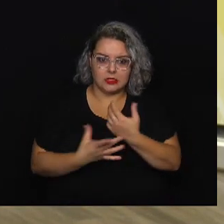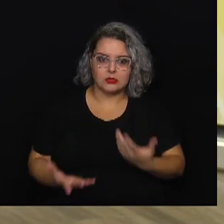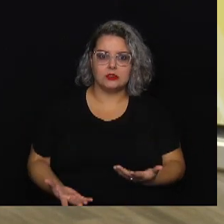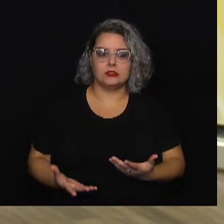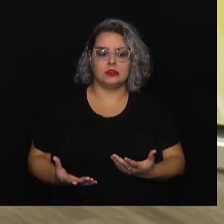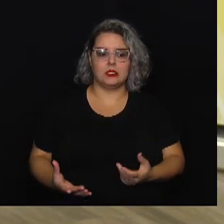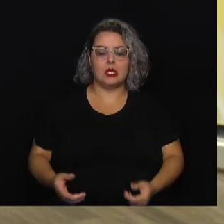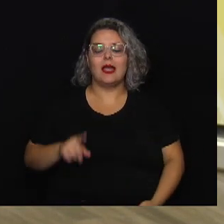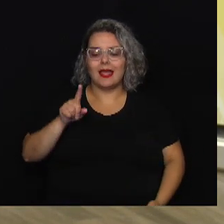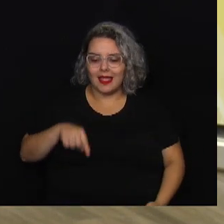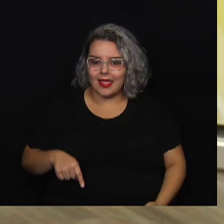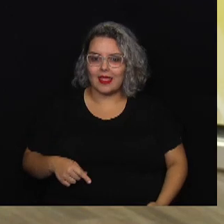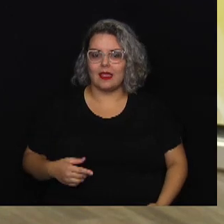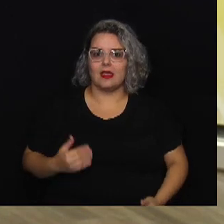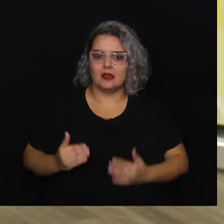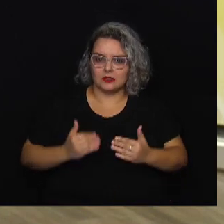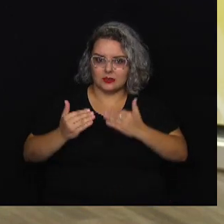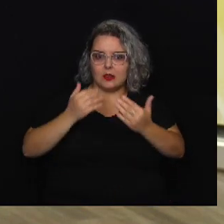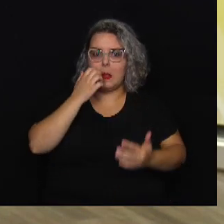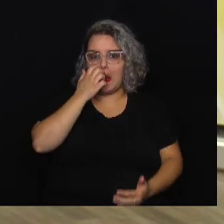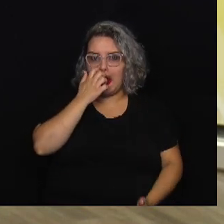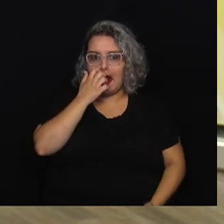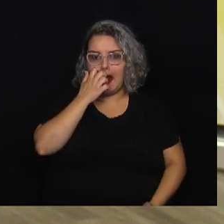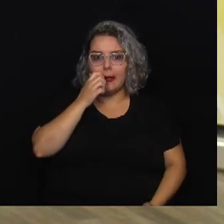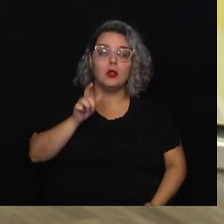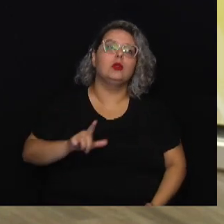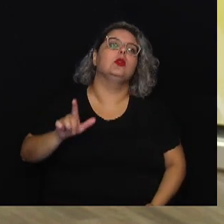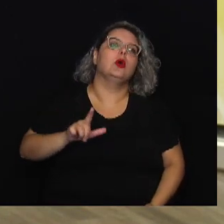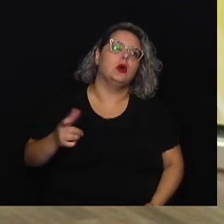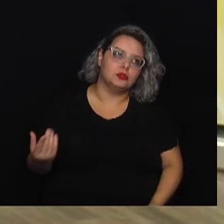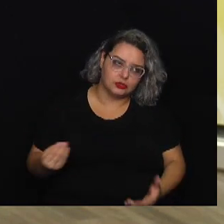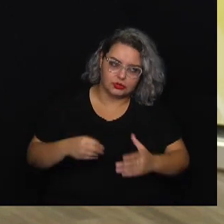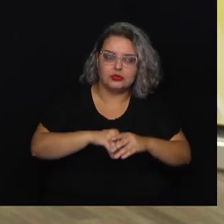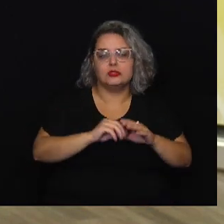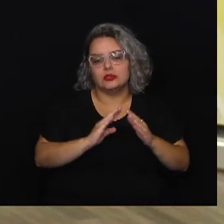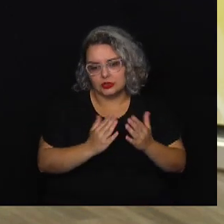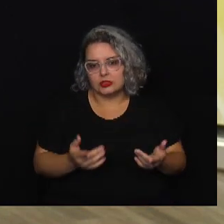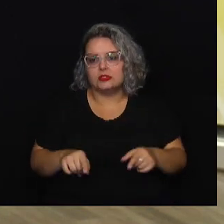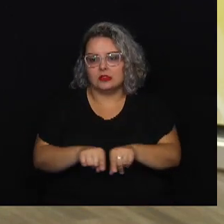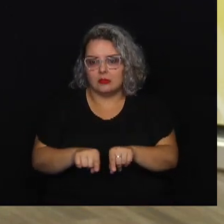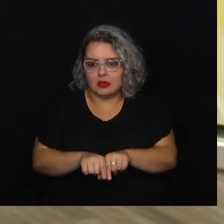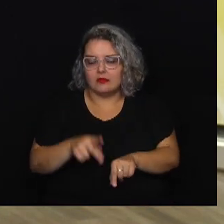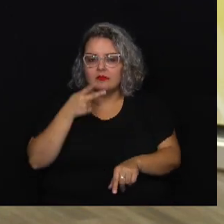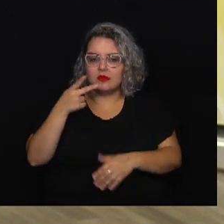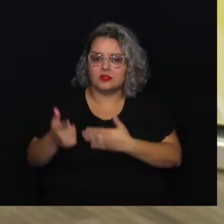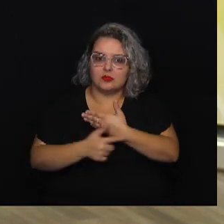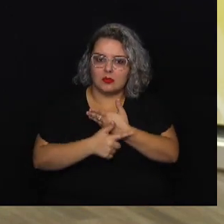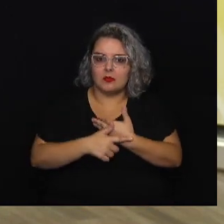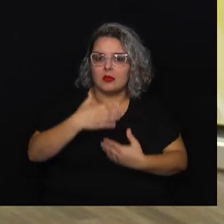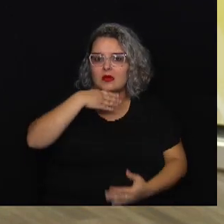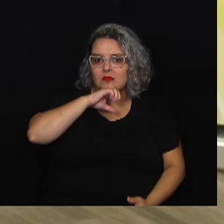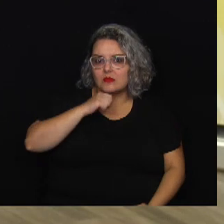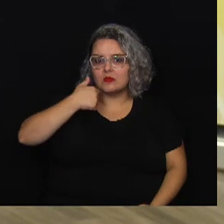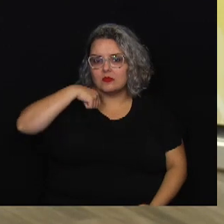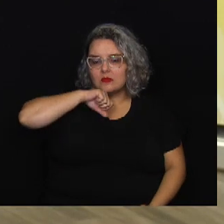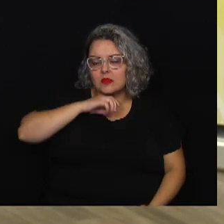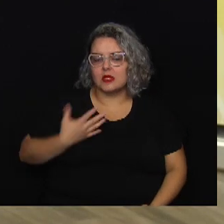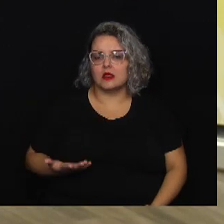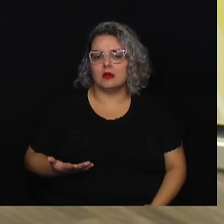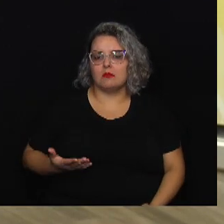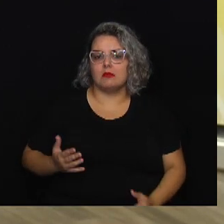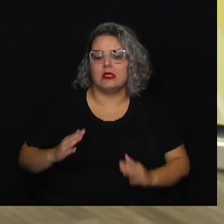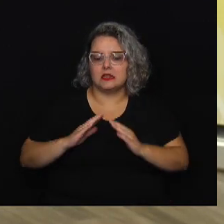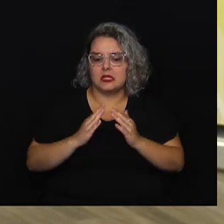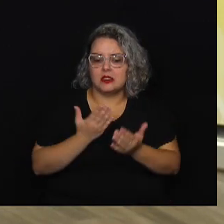criança. Essa formação, lógico que é muito importante em casa também, a gente vai falar sobre esse papel dos pais, mas a escola nessa formação, ela